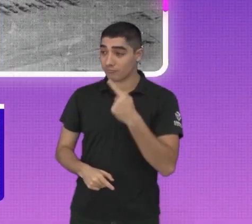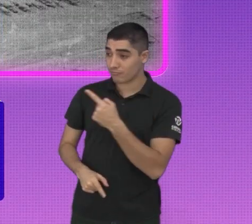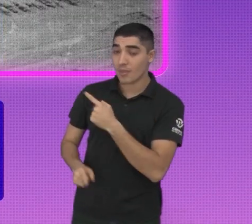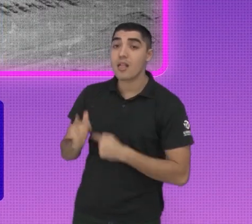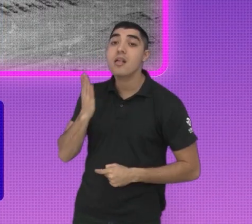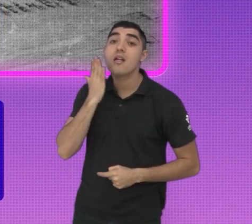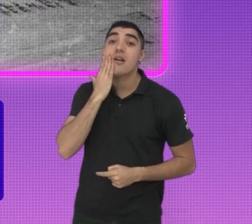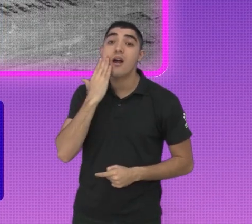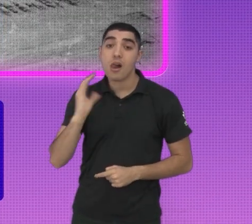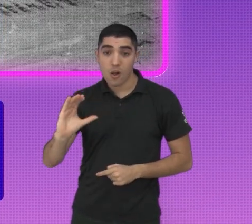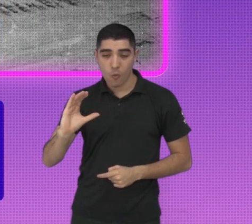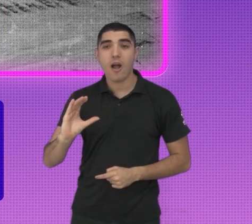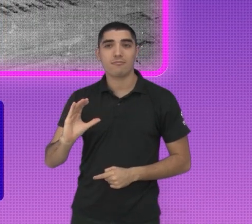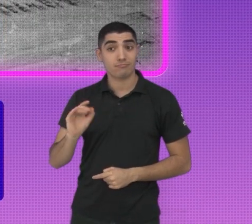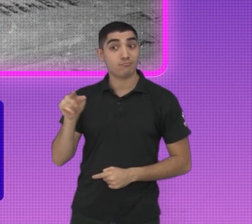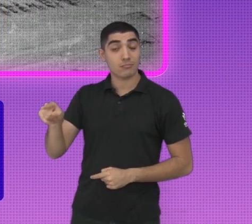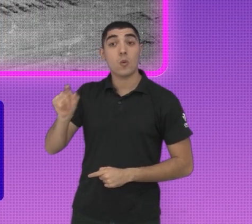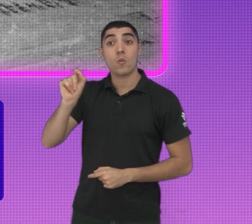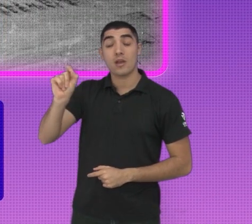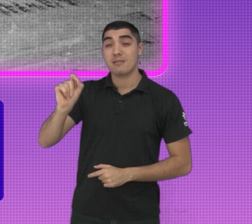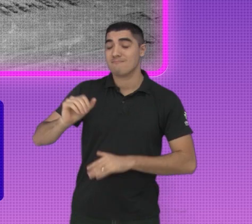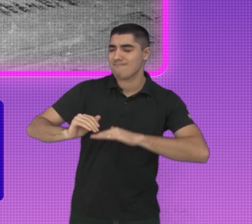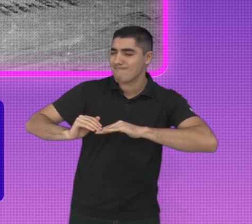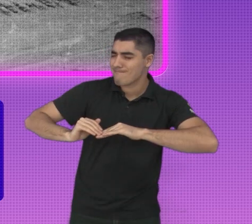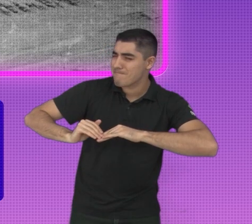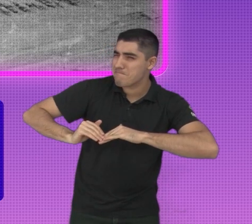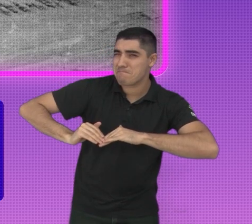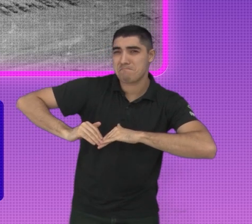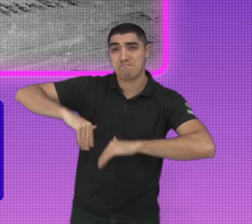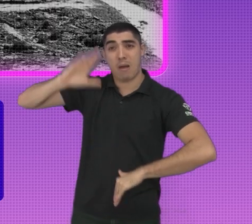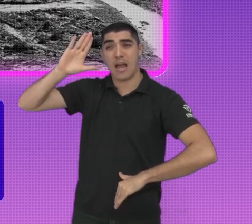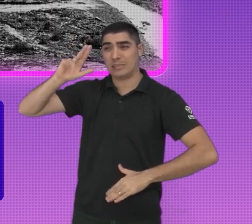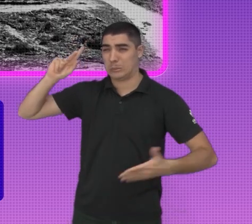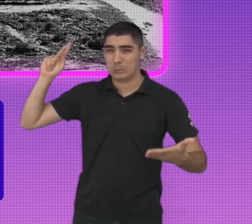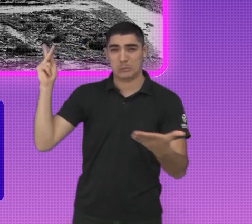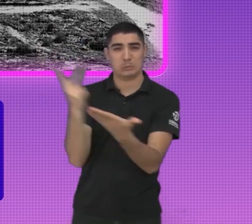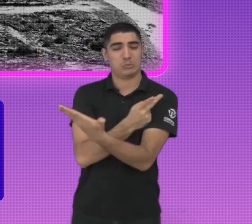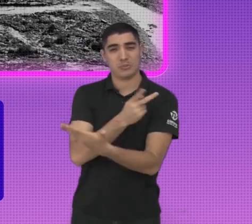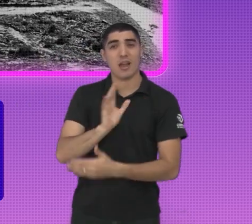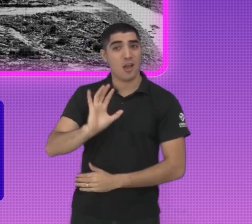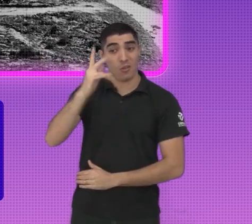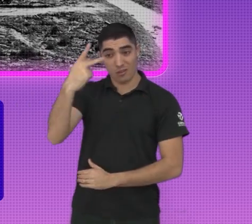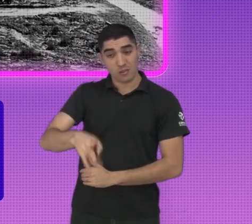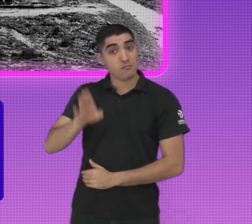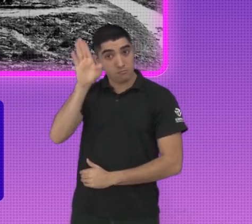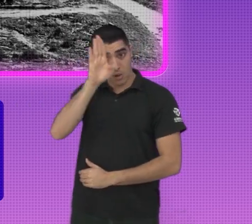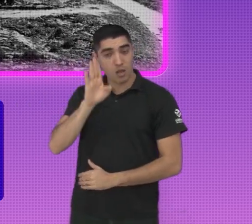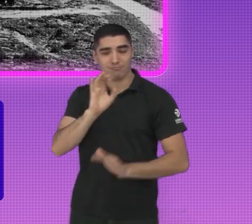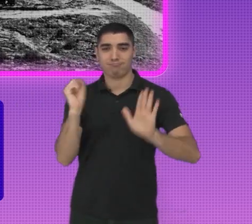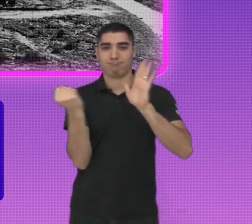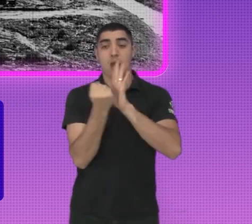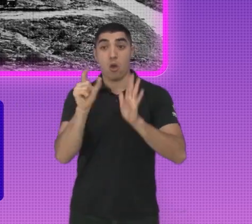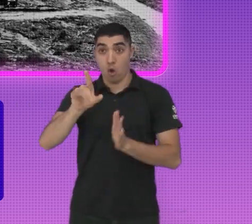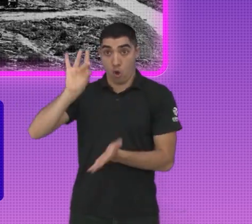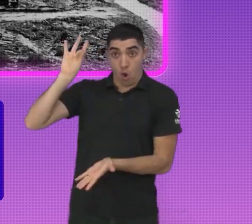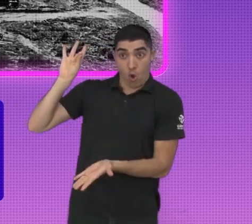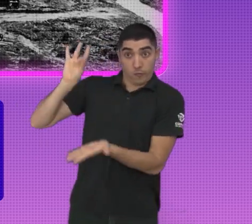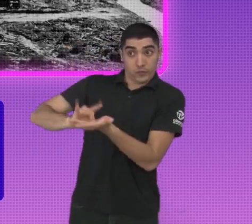Teve a de Caraguatatuba também, que está entre as maiores tragédias já registradas aqui no